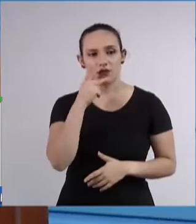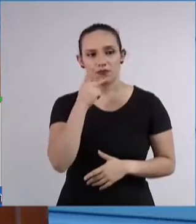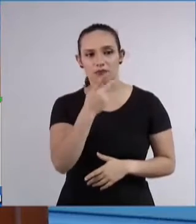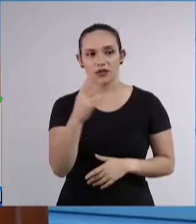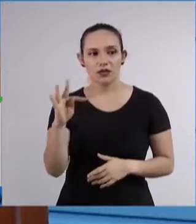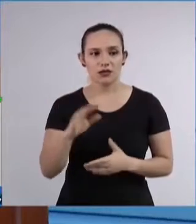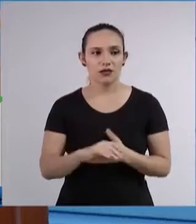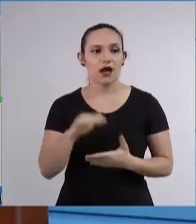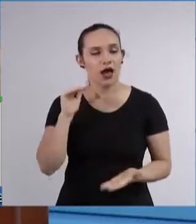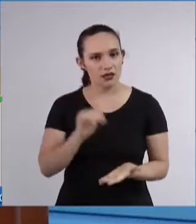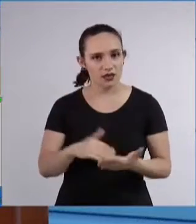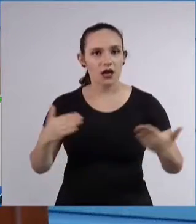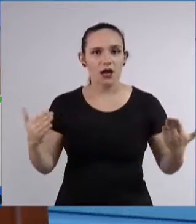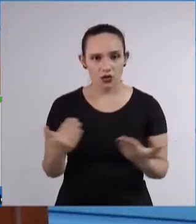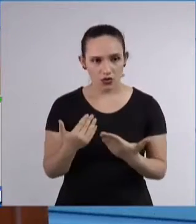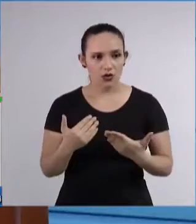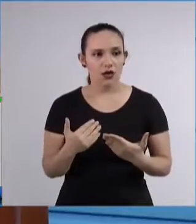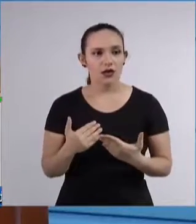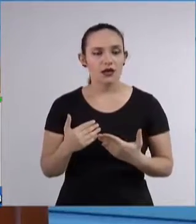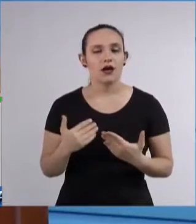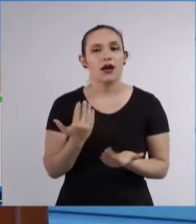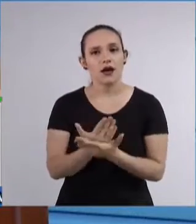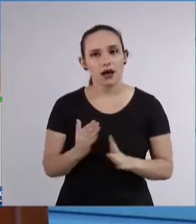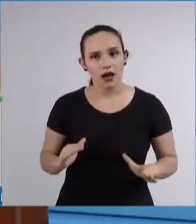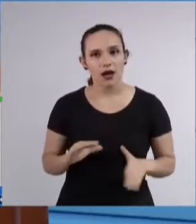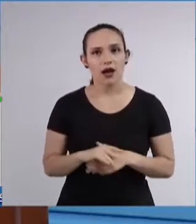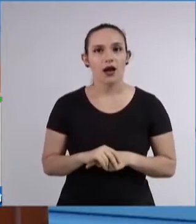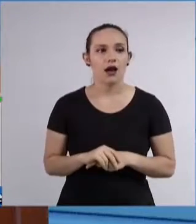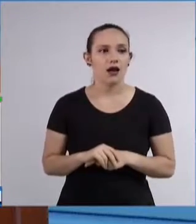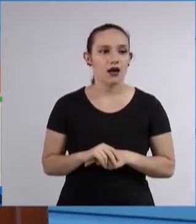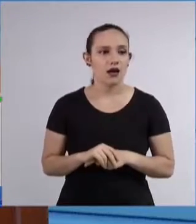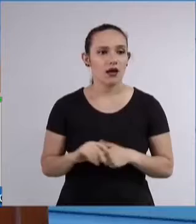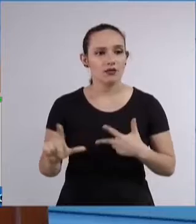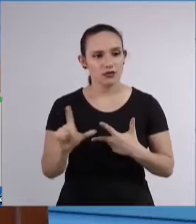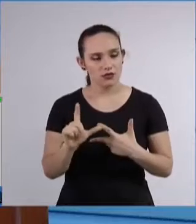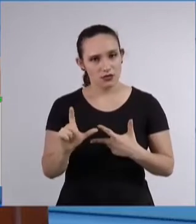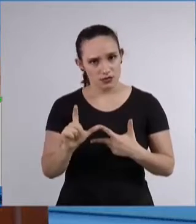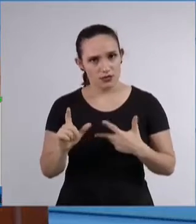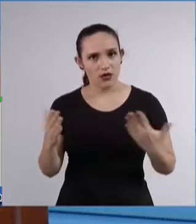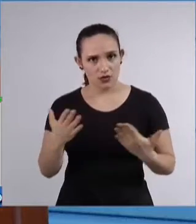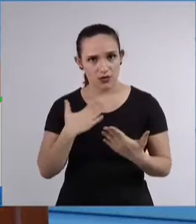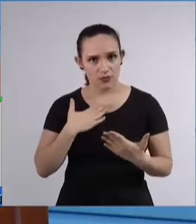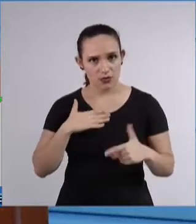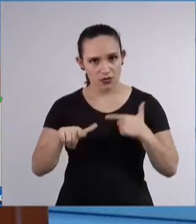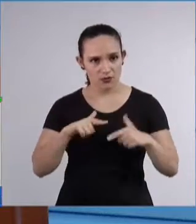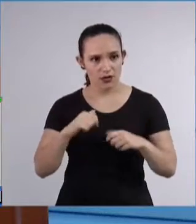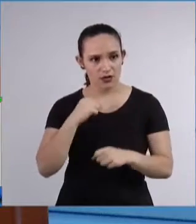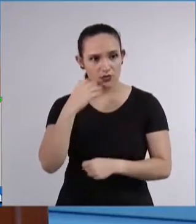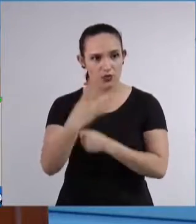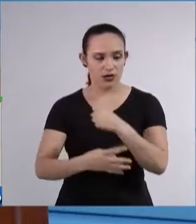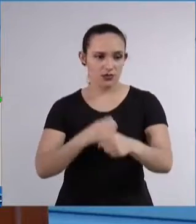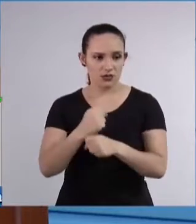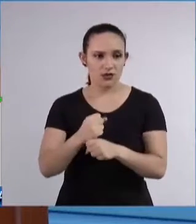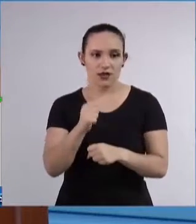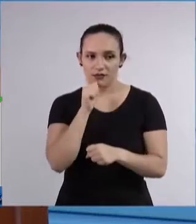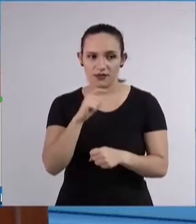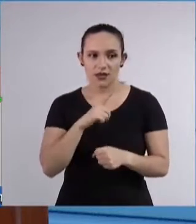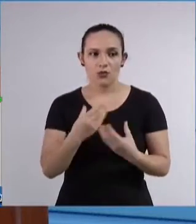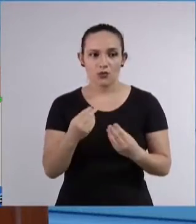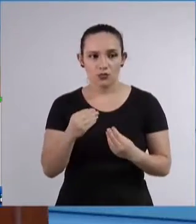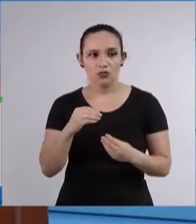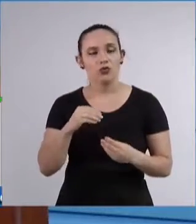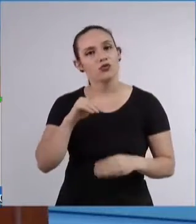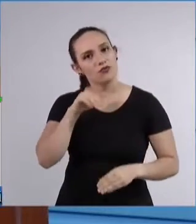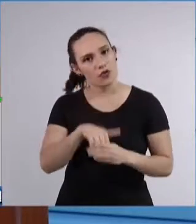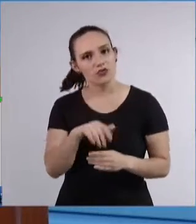até o final dessa legislatura, graças a Deus, como líder do Partido dos Trabalhadores, que tem muita coisa para ser votada aqui ainda. Nós temos